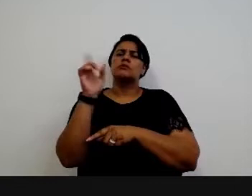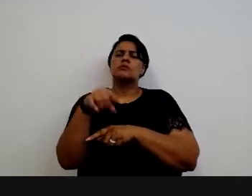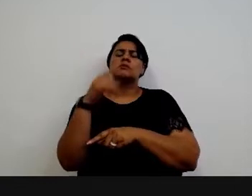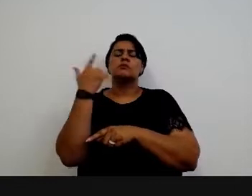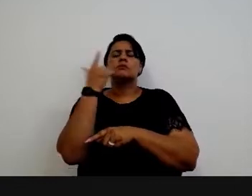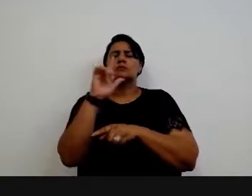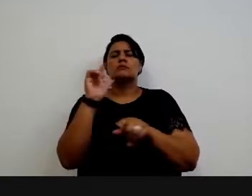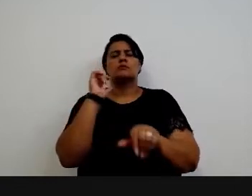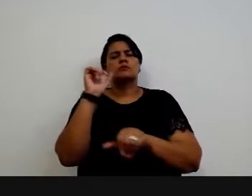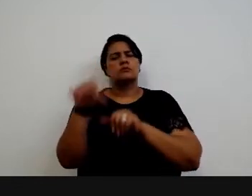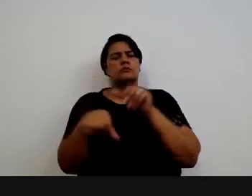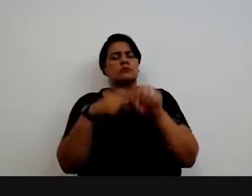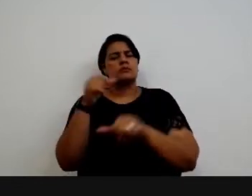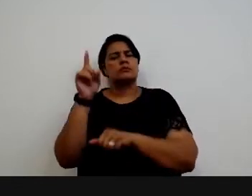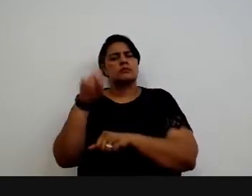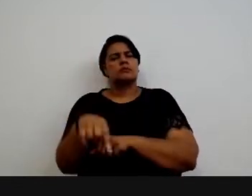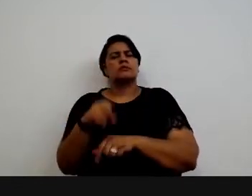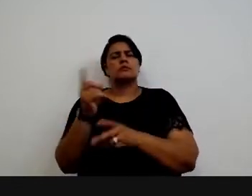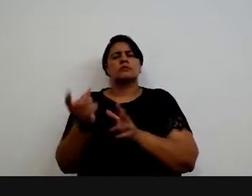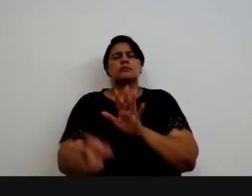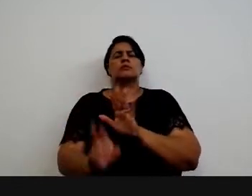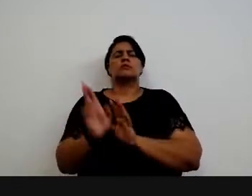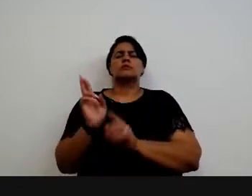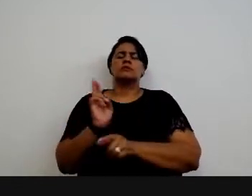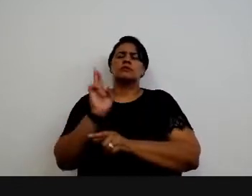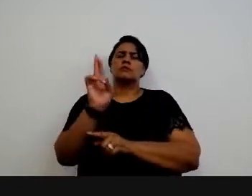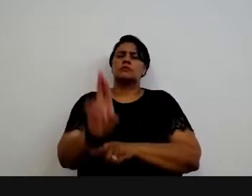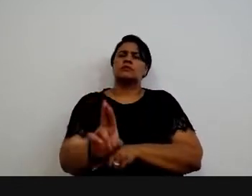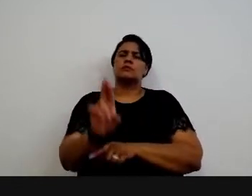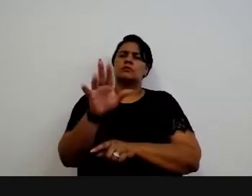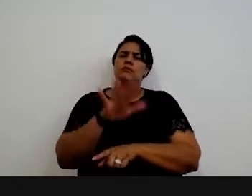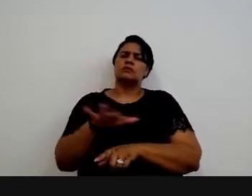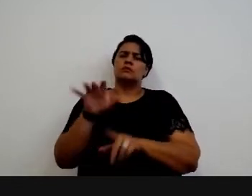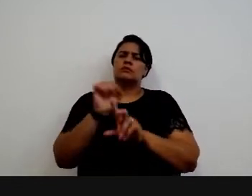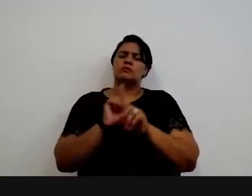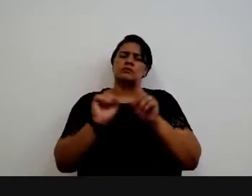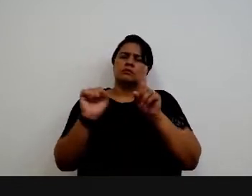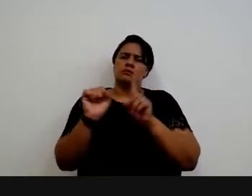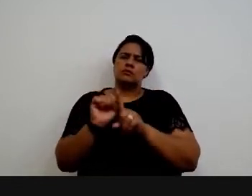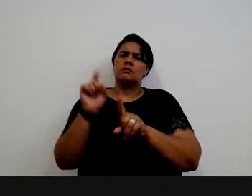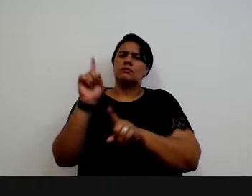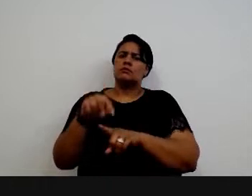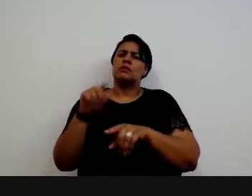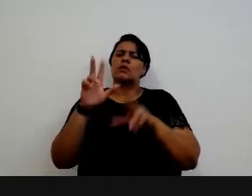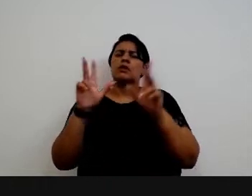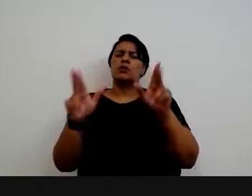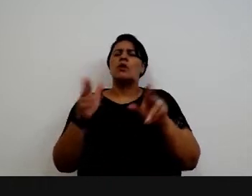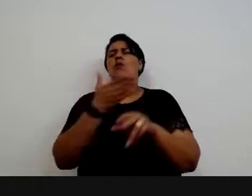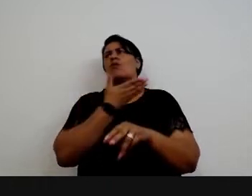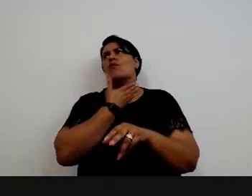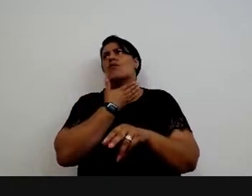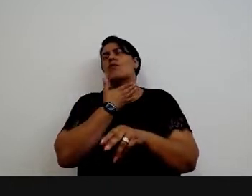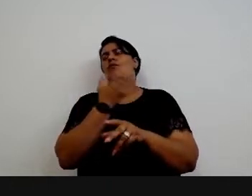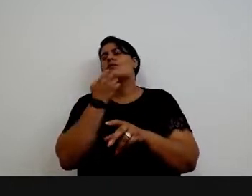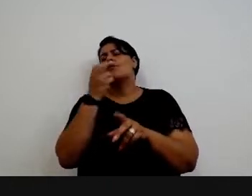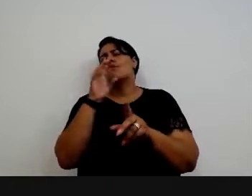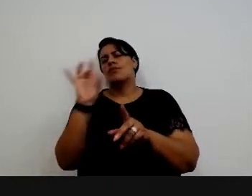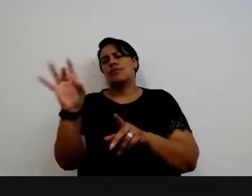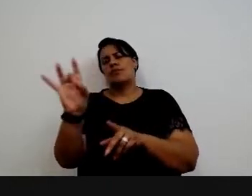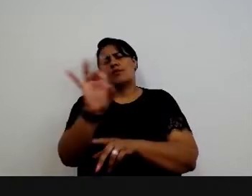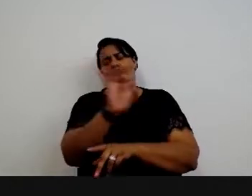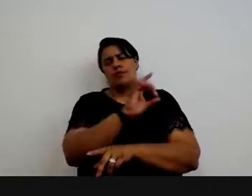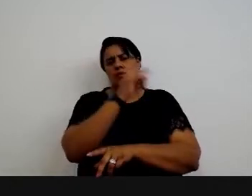efetivamente represente a sociedade, seja a voz do cidadão, a voz e os ouvidos, né, não adianta ser só a voz,